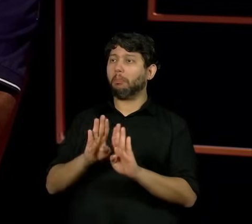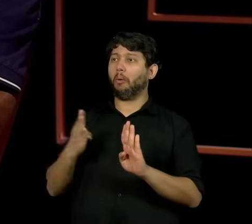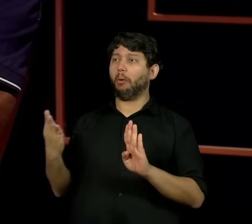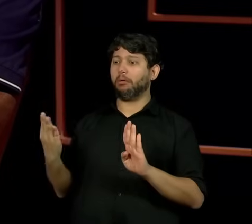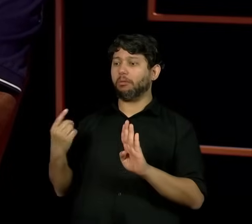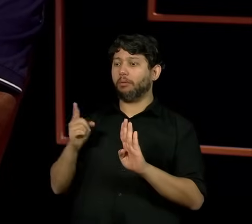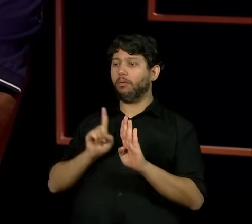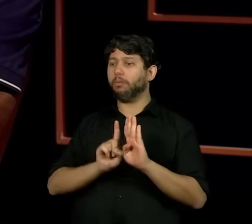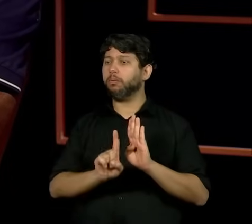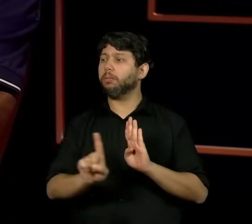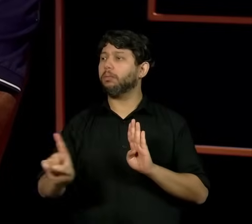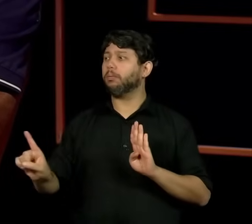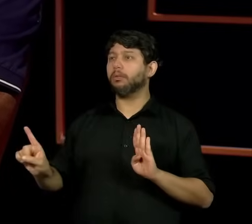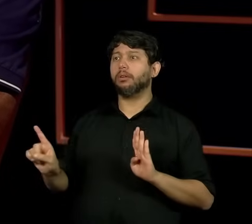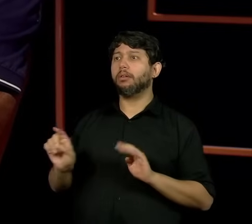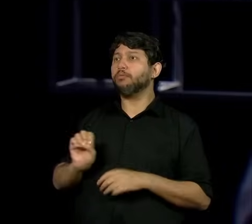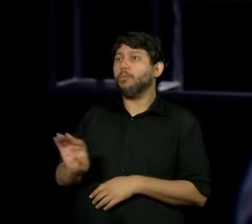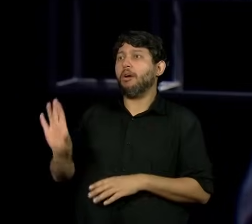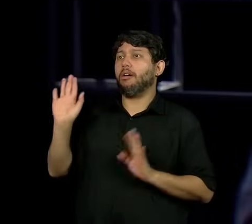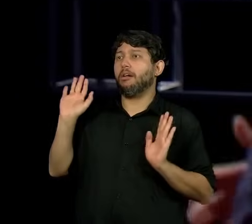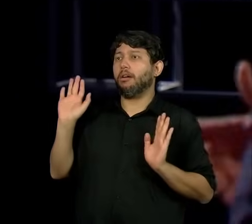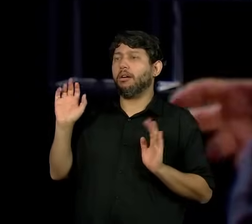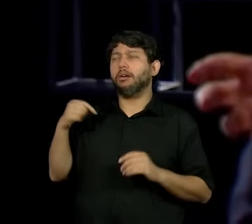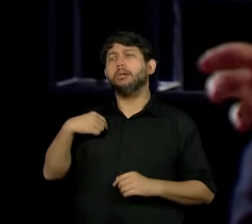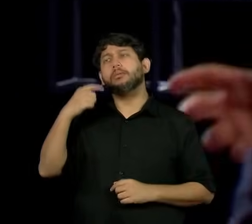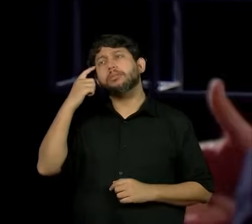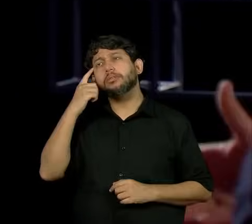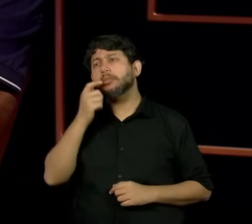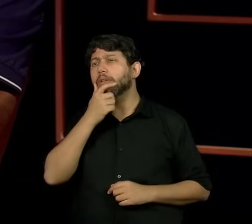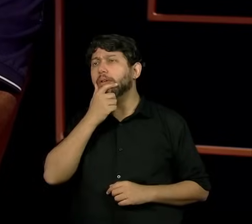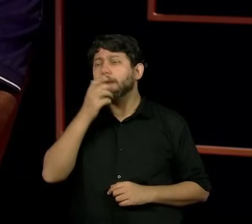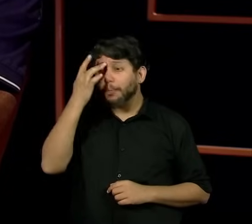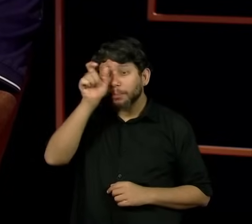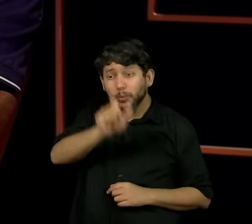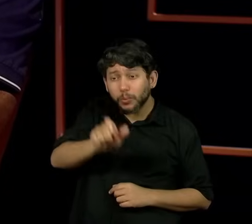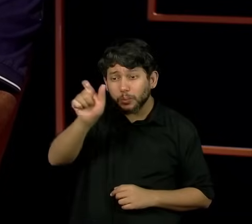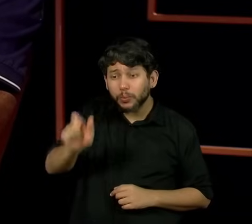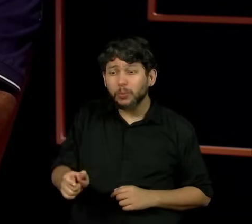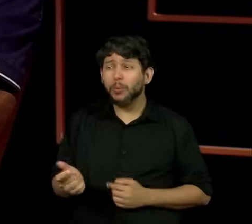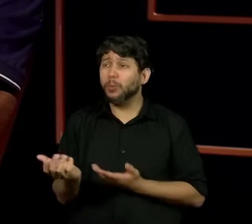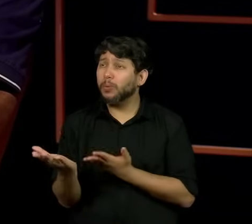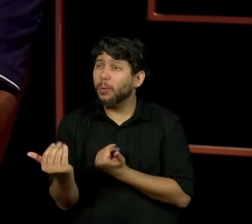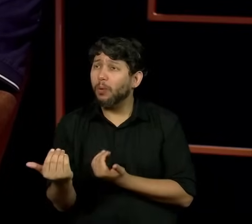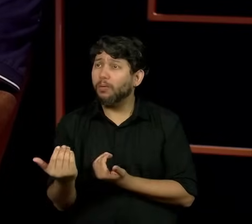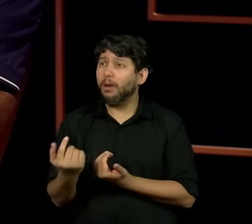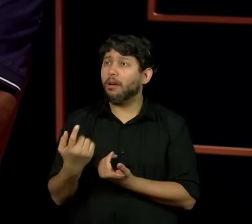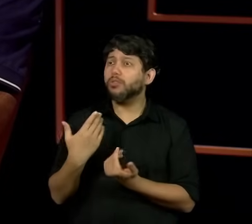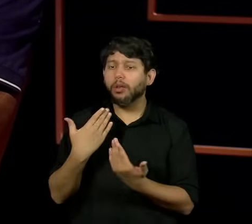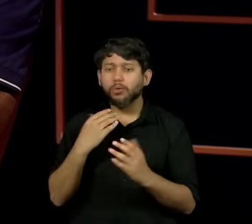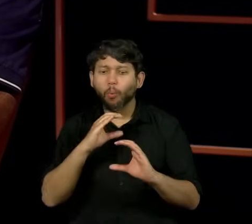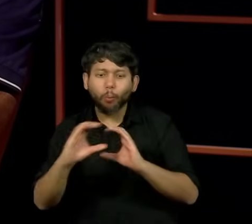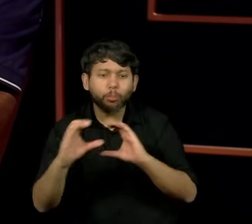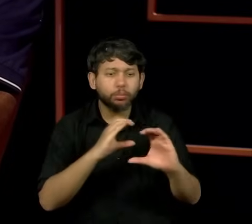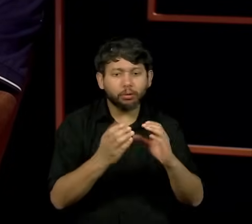eu vi que era importante a gente falar com a juventude. É o que eu quero até